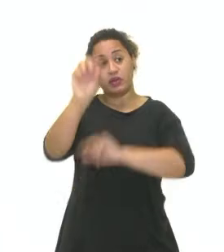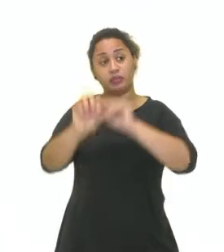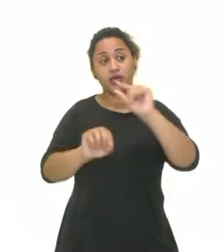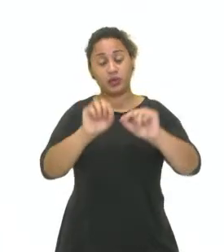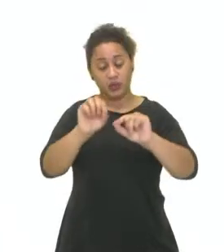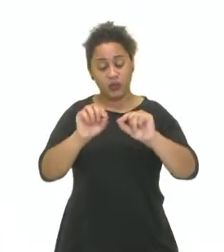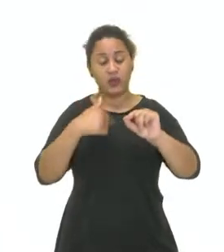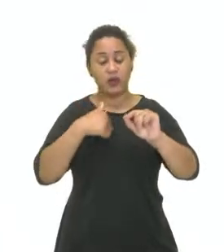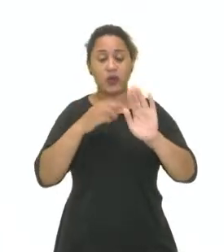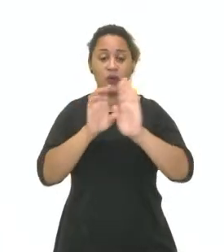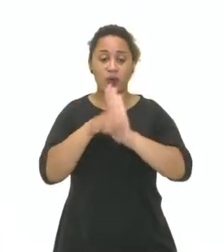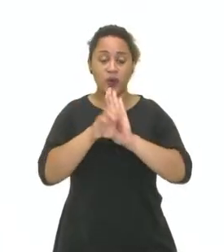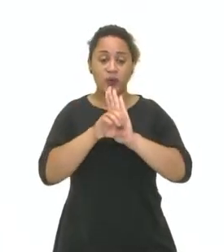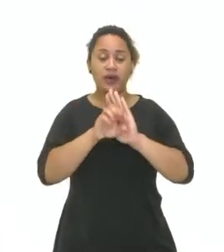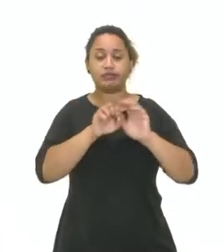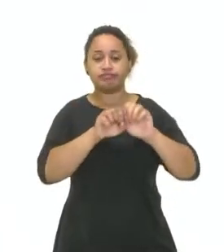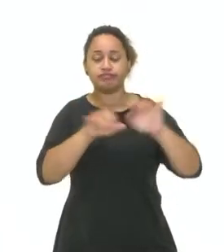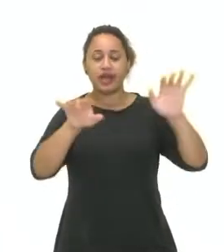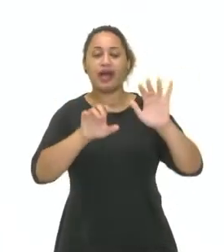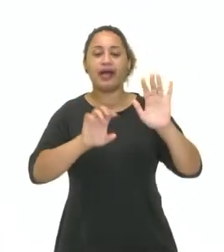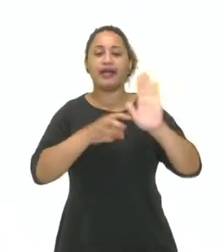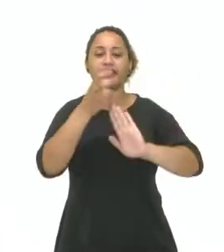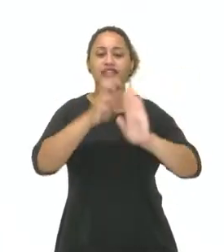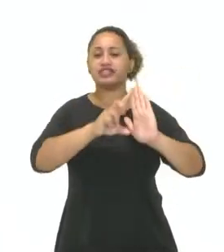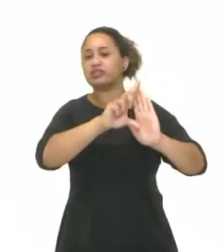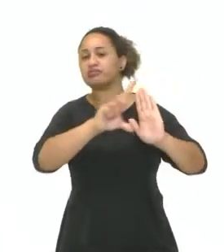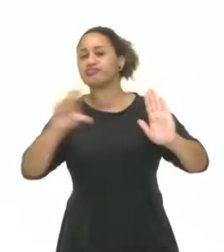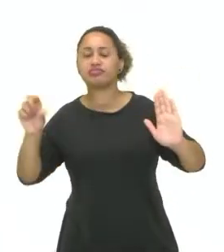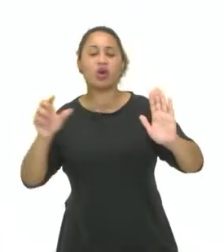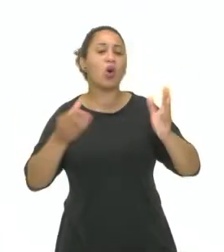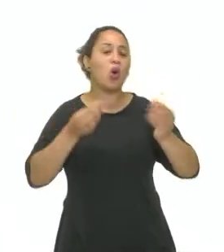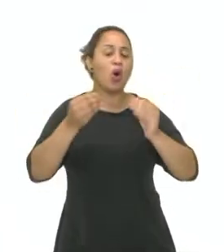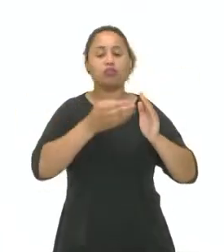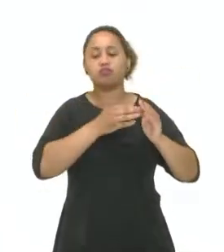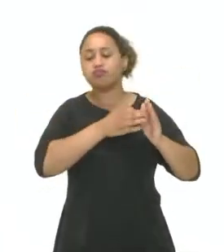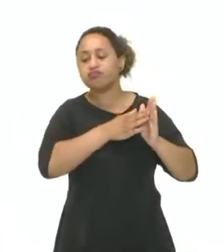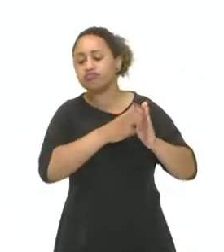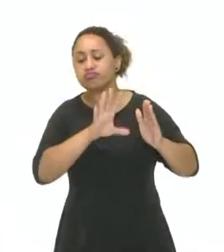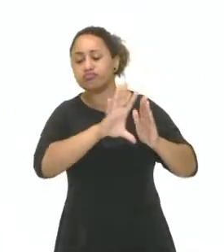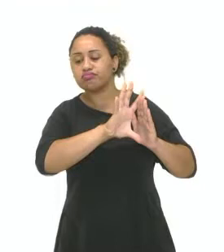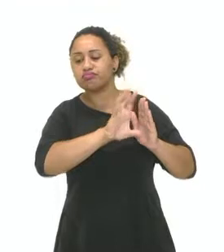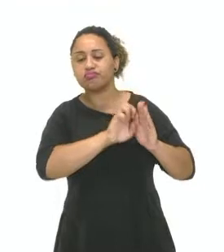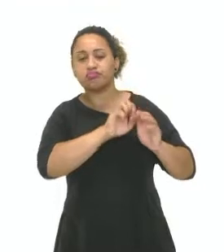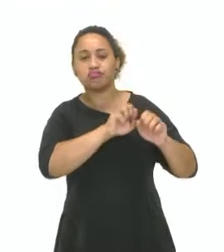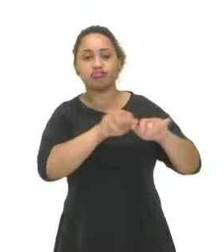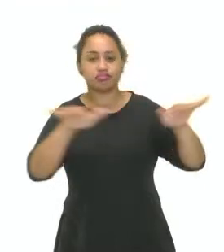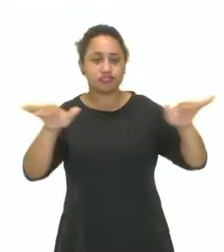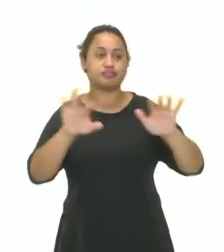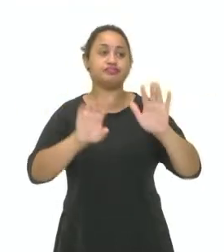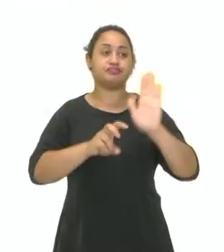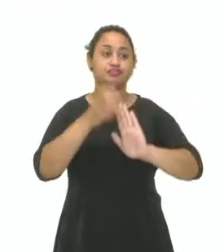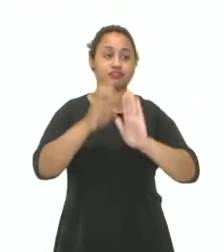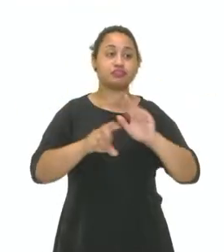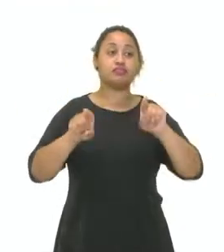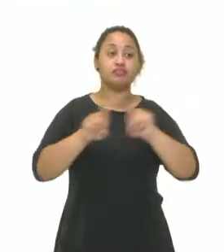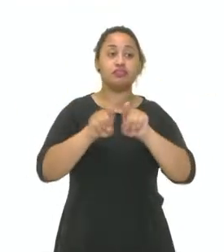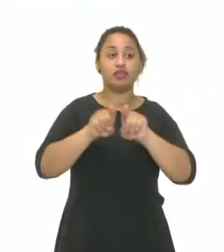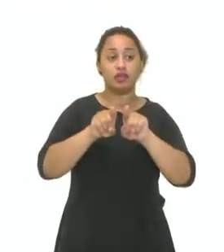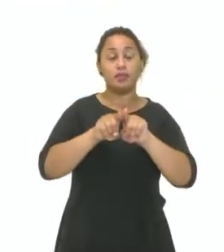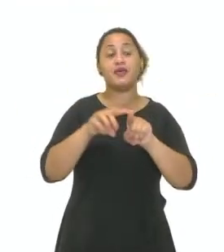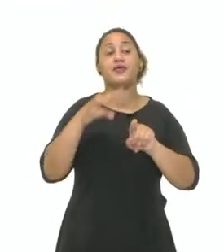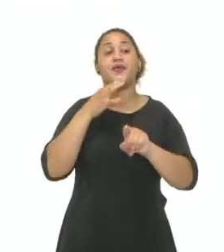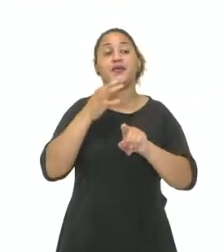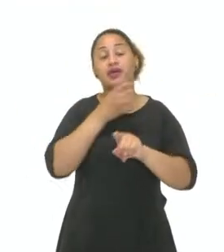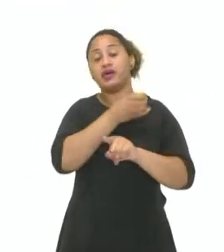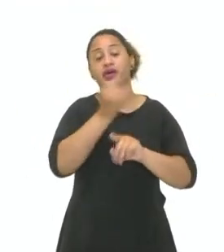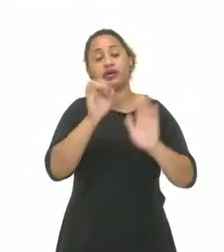nosso conceito sobre fluxo de energia e também conhecer conceitos importantíssimos para entender isso, que seria